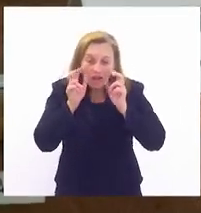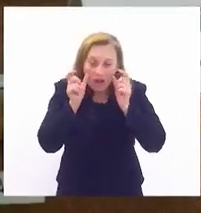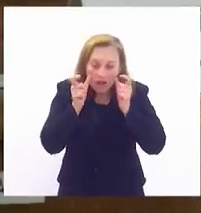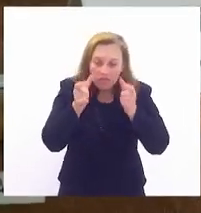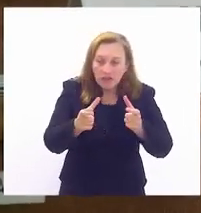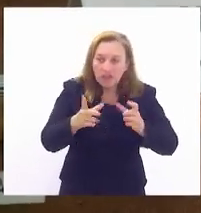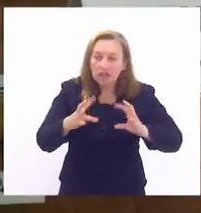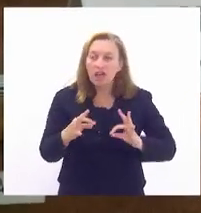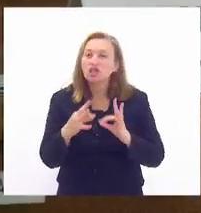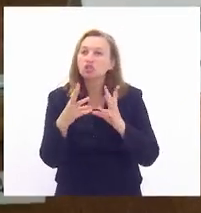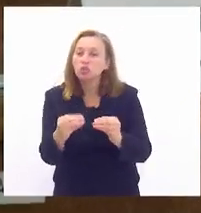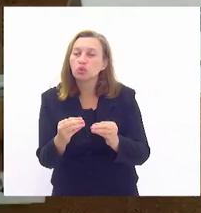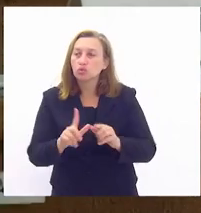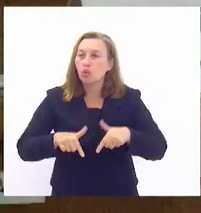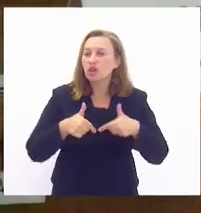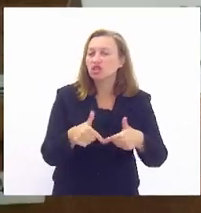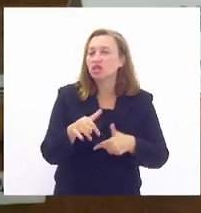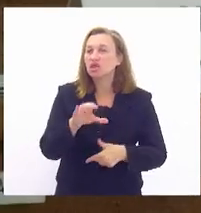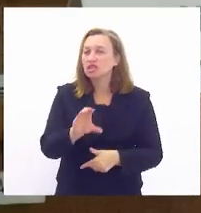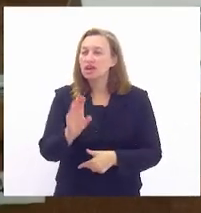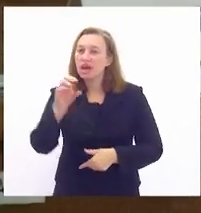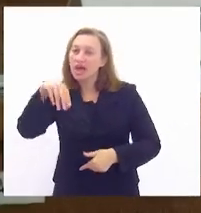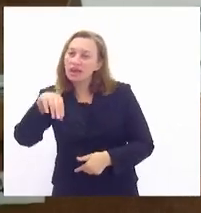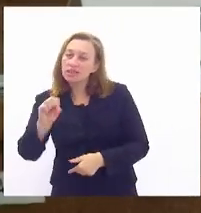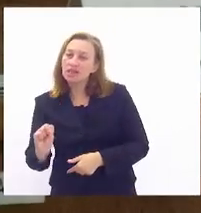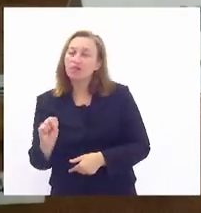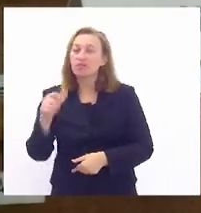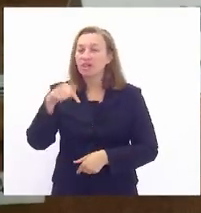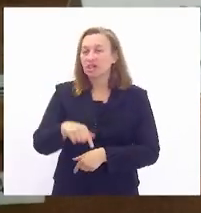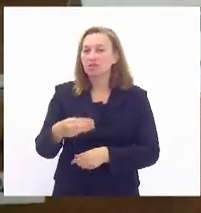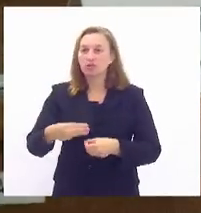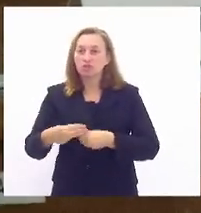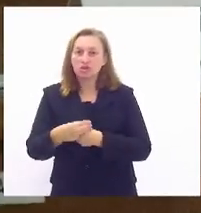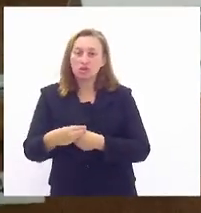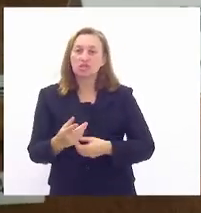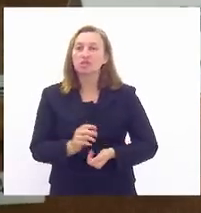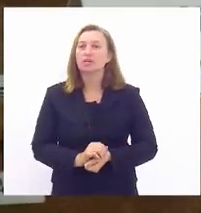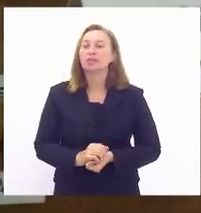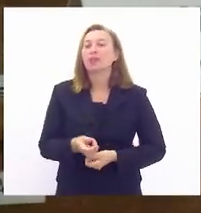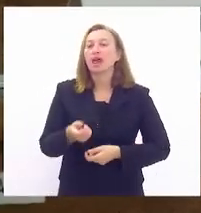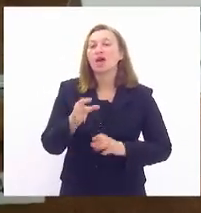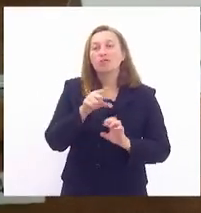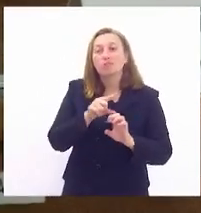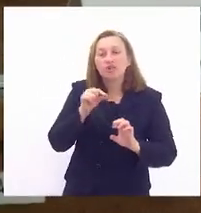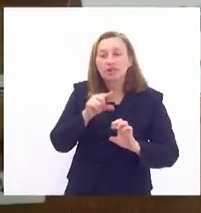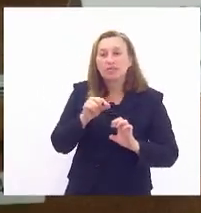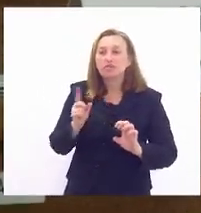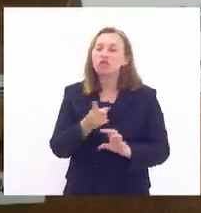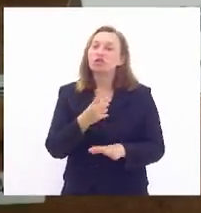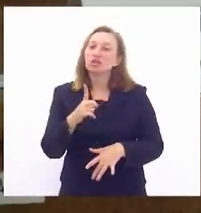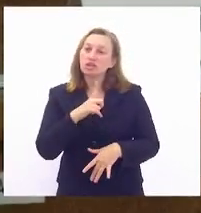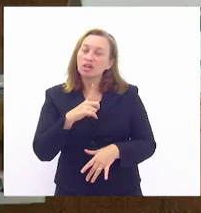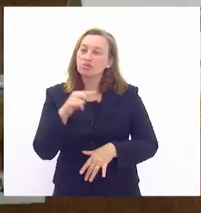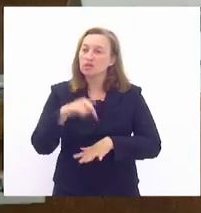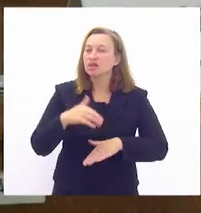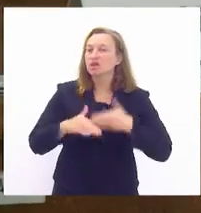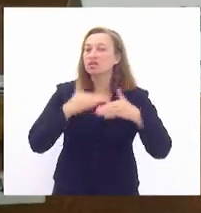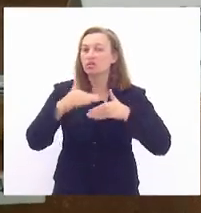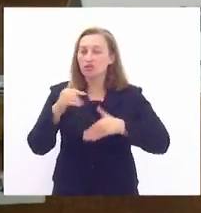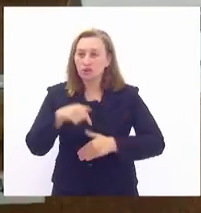todas as ações da CSN aqui no município, aos empreendimentos, né, que nós temos desenvolvidos